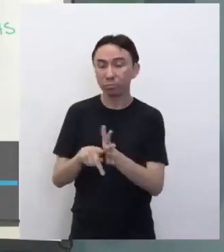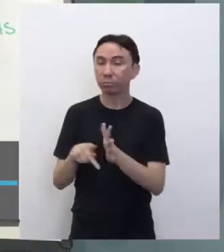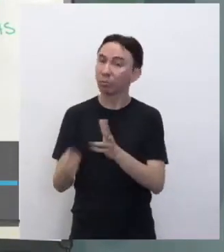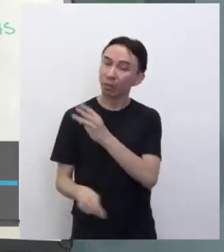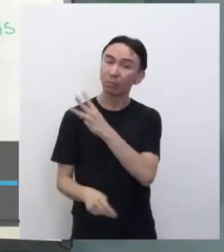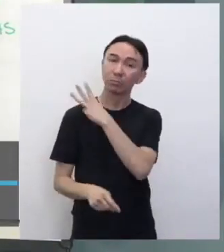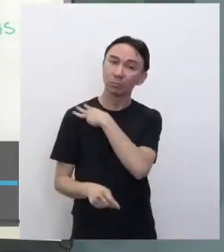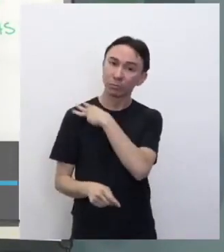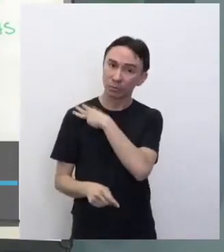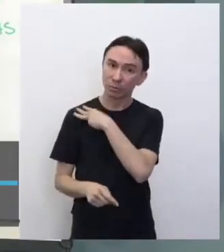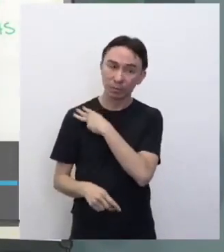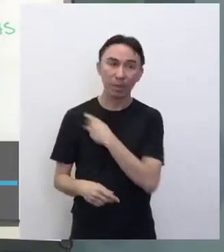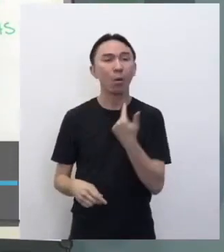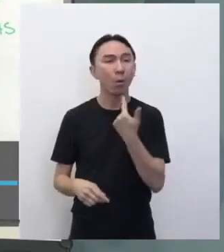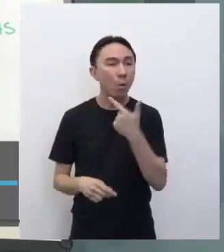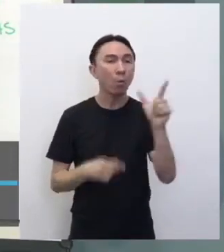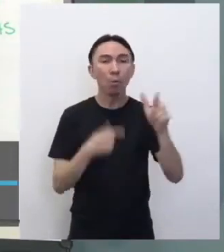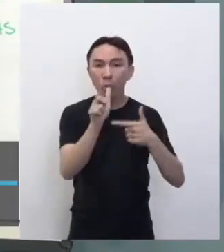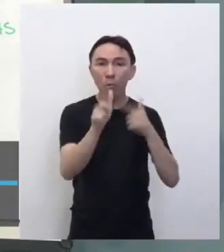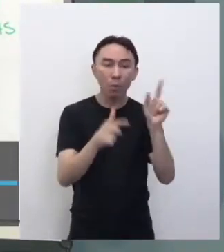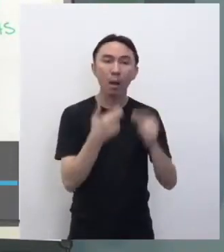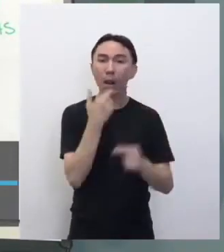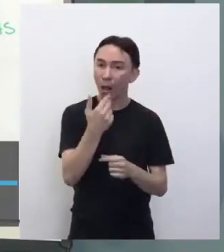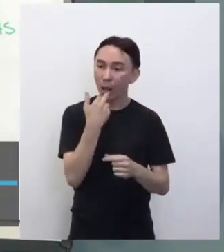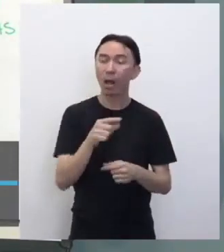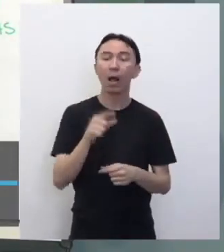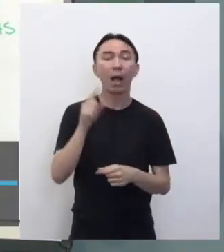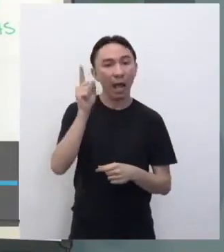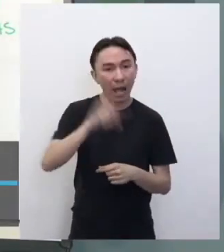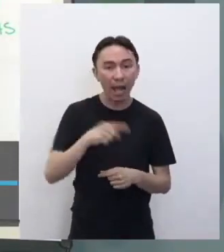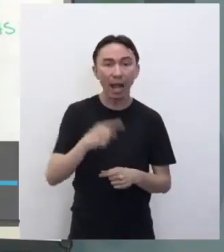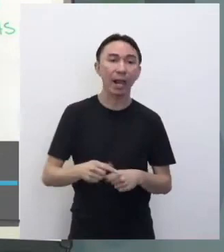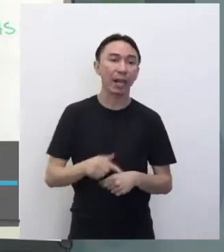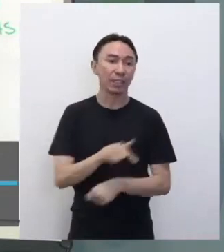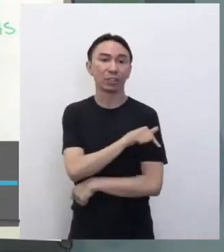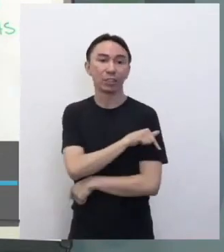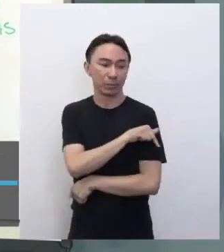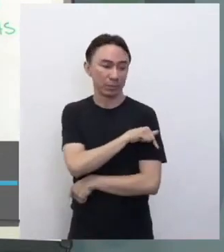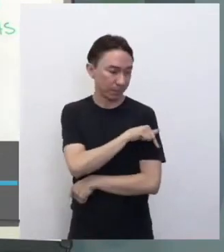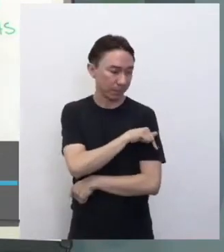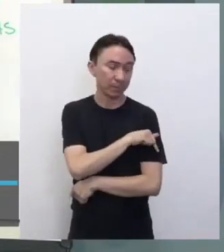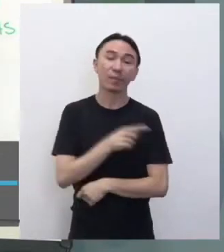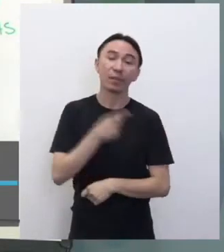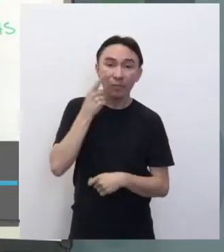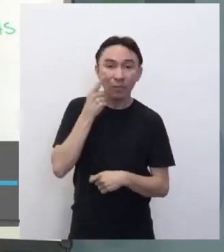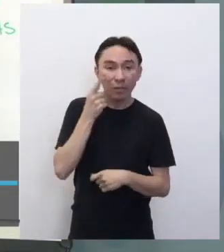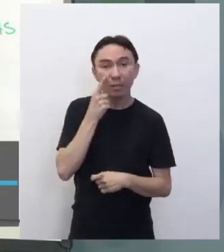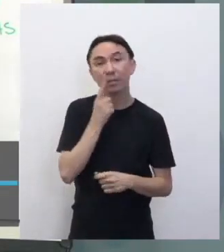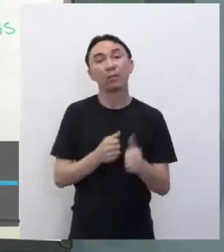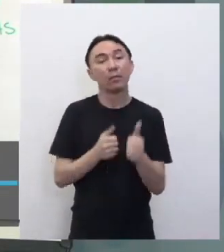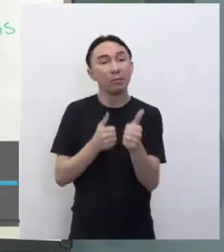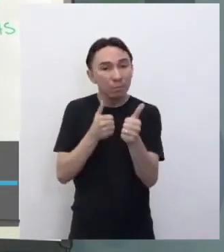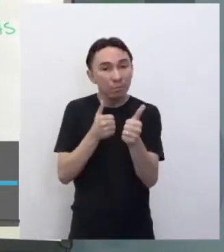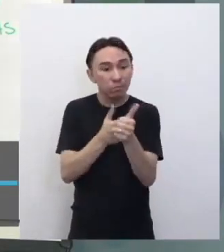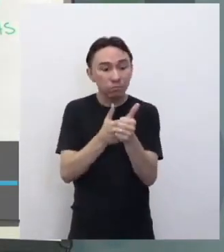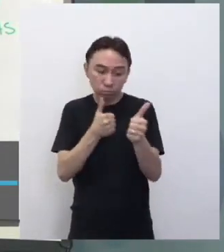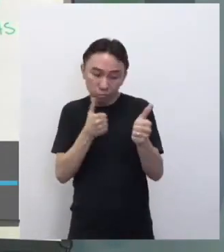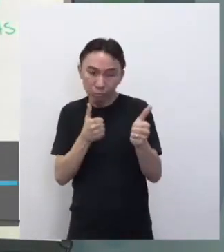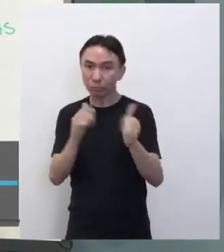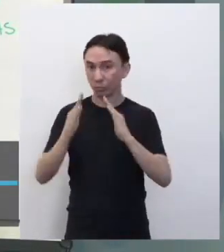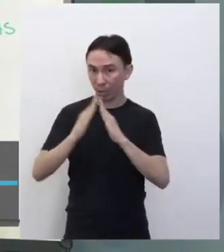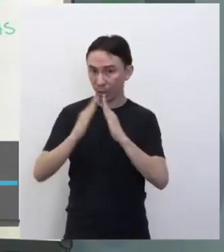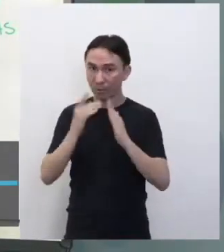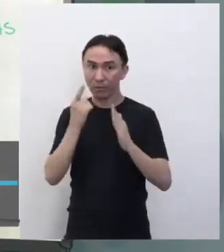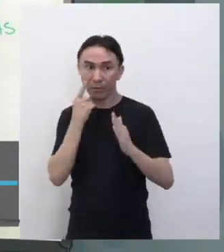do sétimo ano, tá? Então, mas de novo, verifica na unidade próxima aí você os idiomas que eles estão oferecendo,